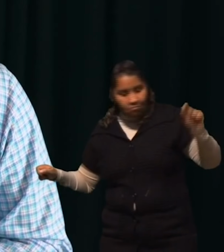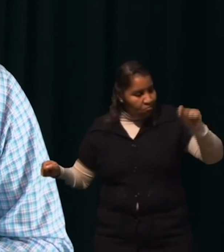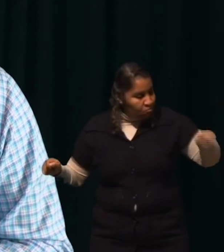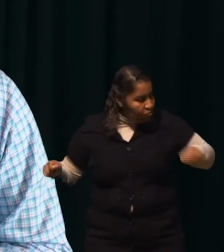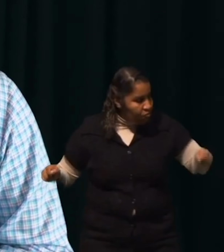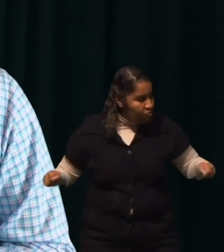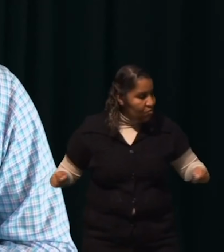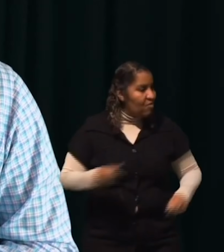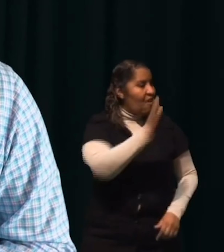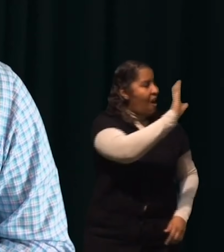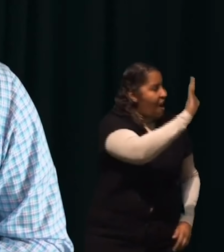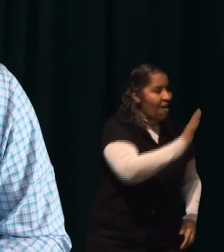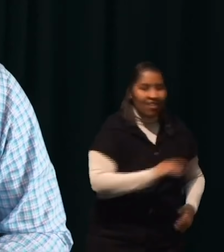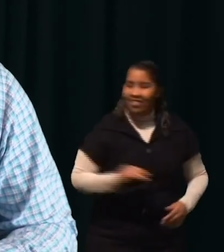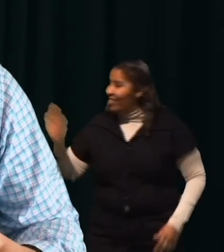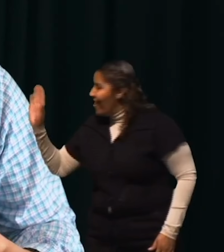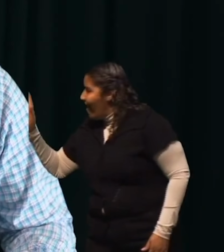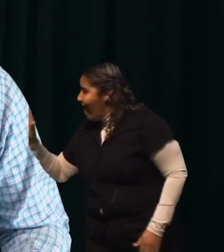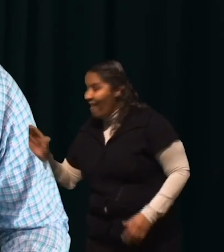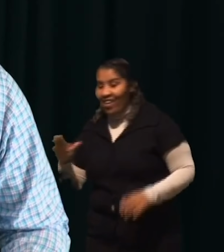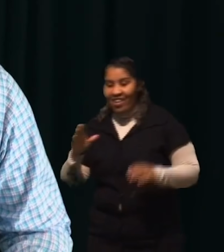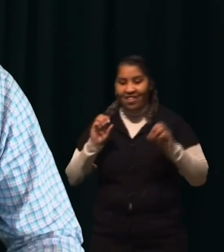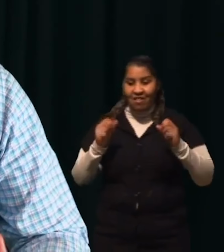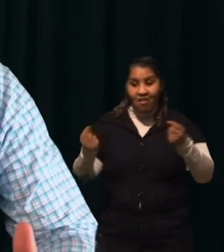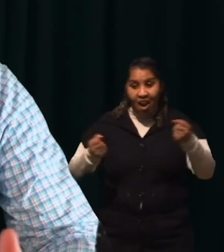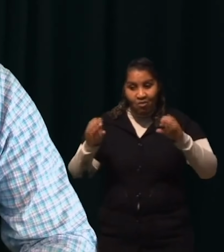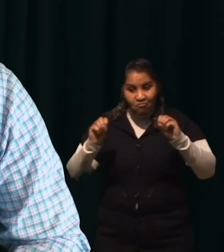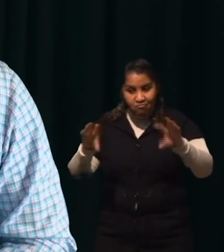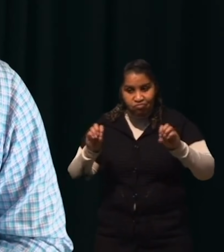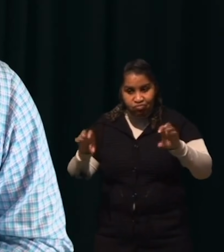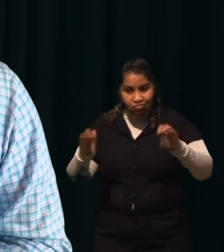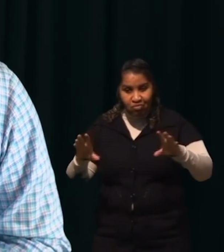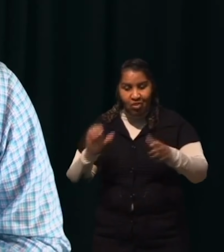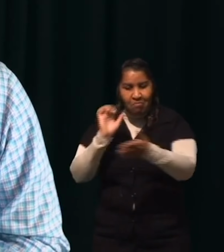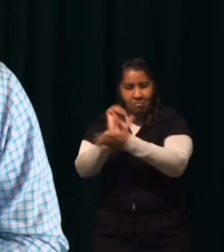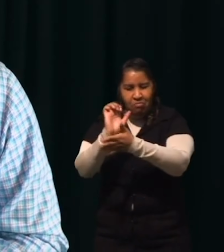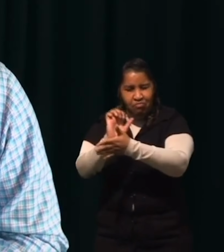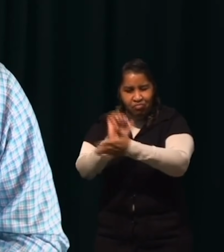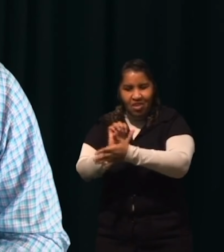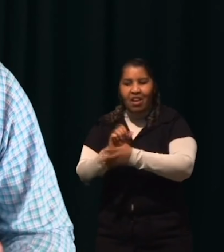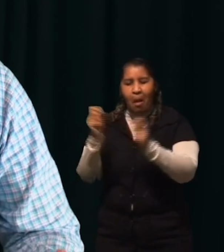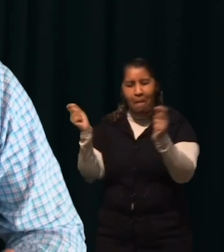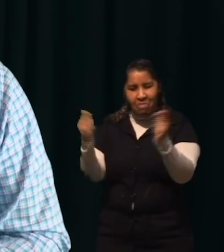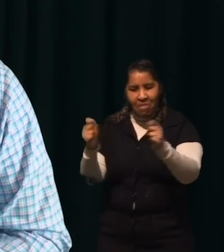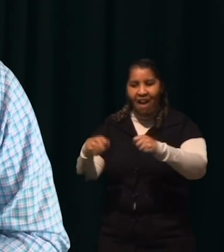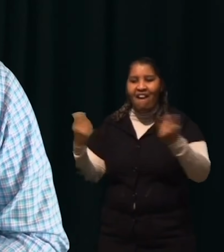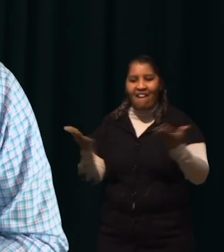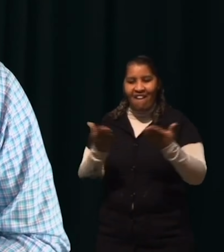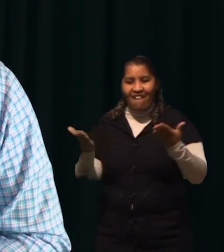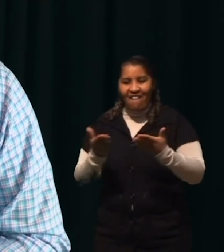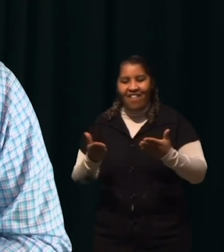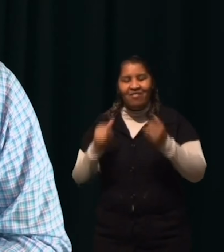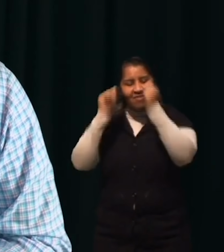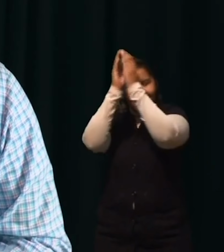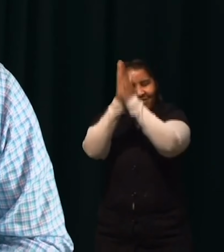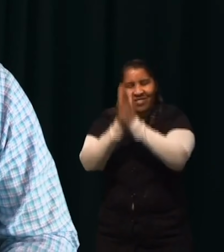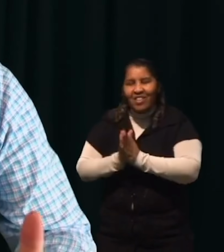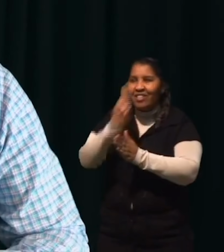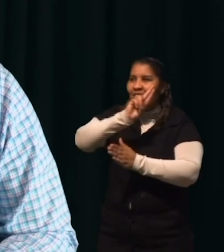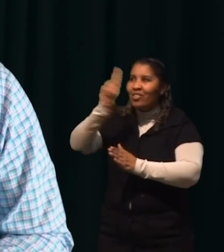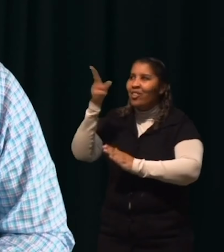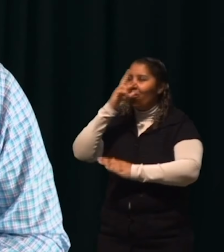o irmão que está do seu lado, pode ligar suas luzes e fazer uma festa, um buzinaço para adoração do nome do